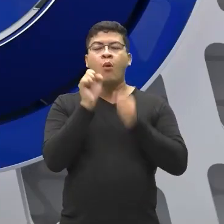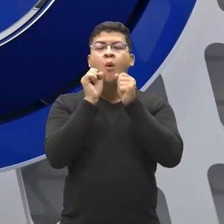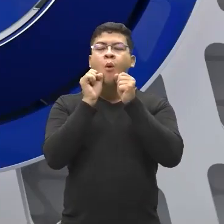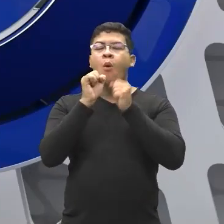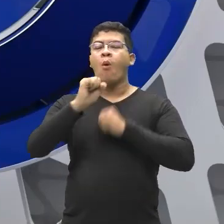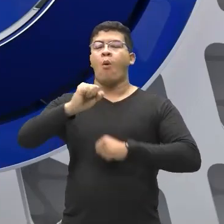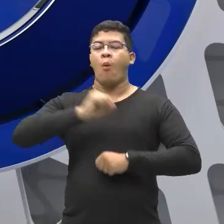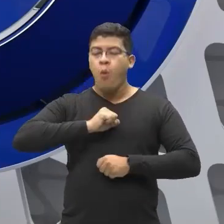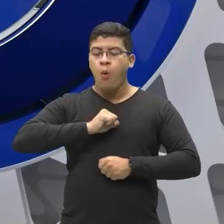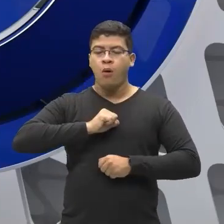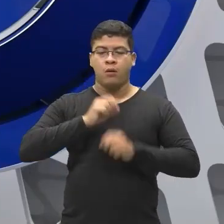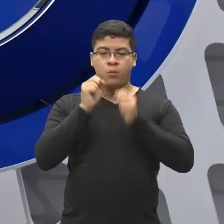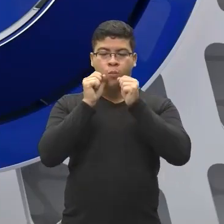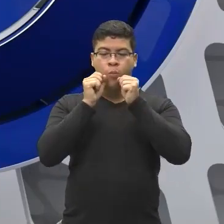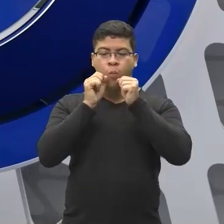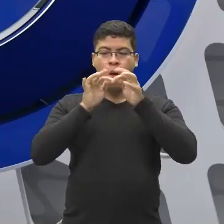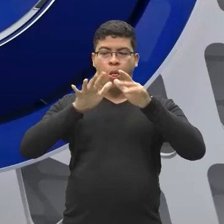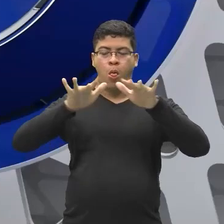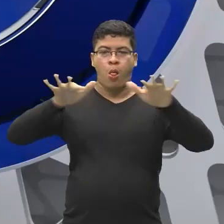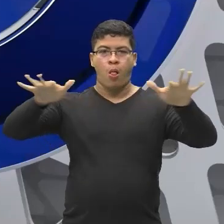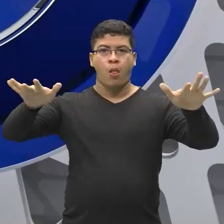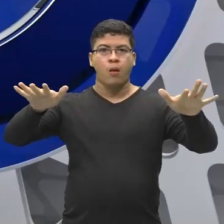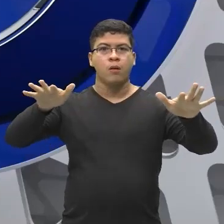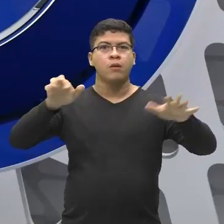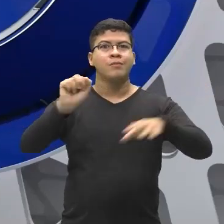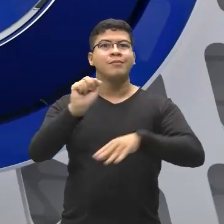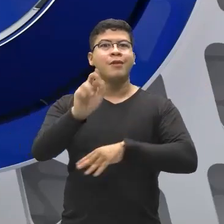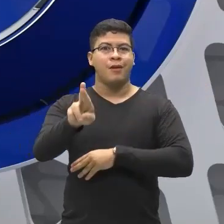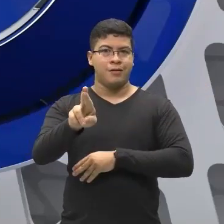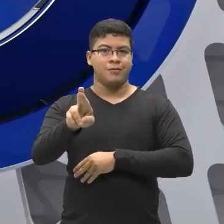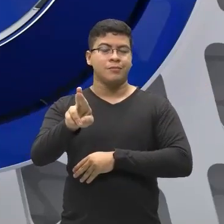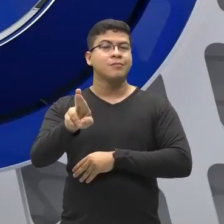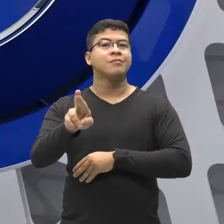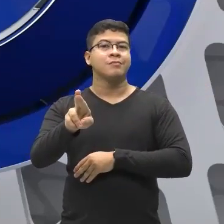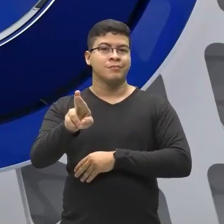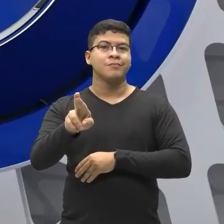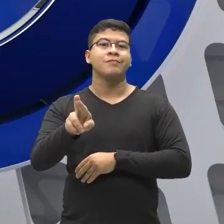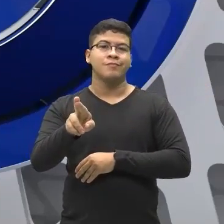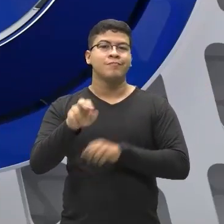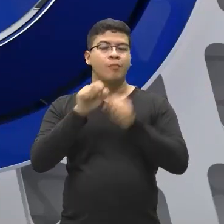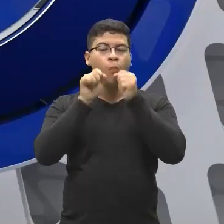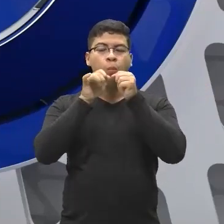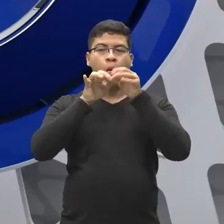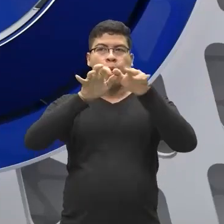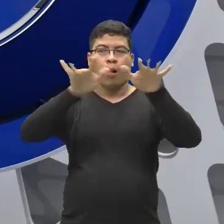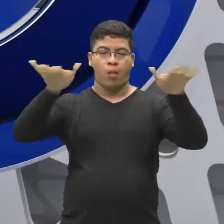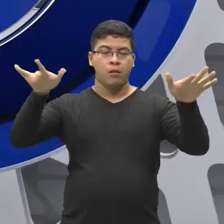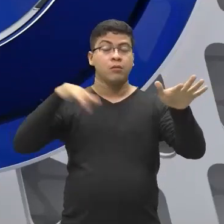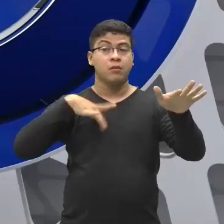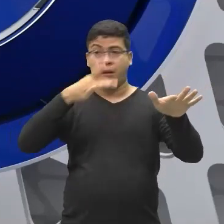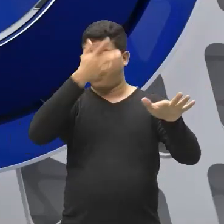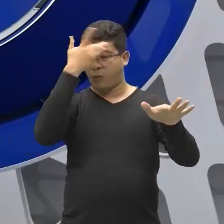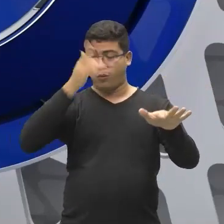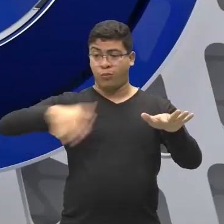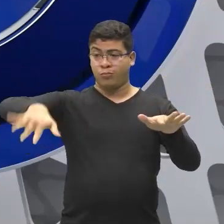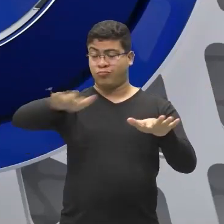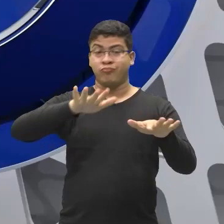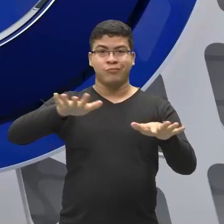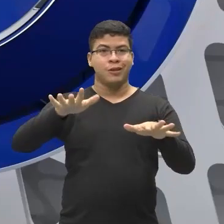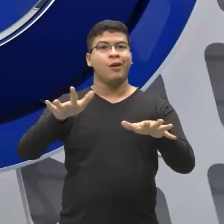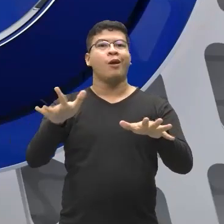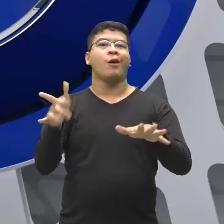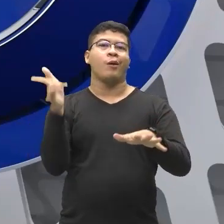ali no ambiente, esse vírus vai junto ali com a saliva, junto com as secreções, E aí a pessoa que está ali naquele ambiente,